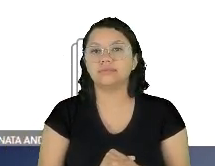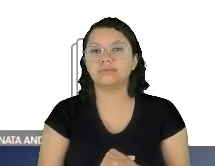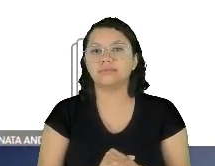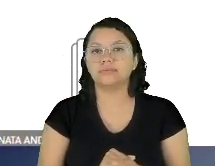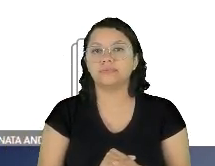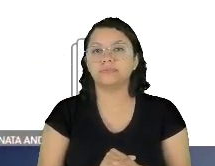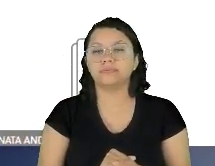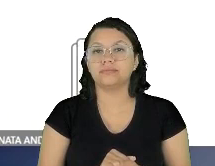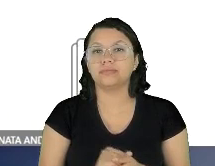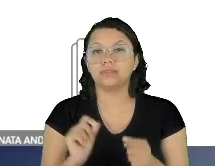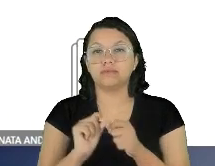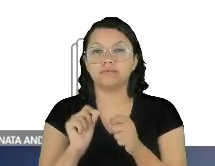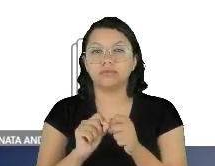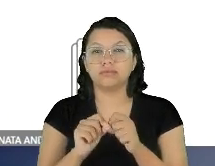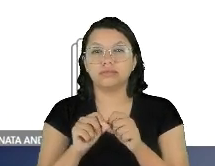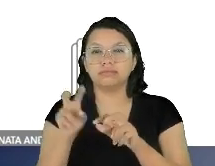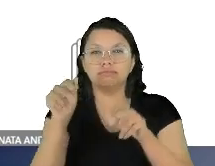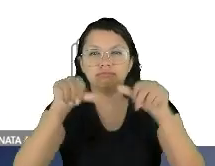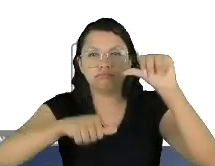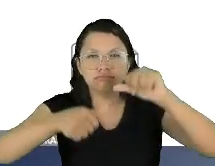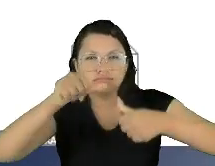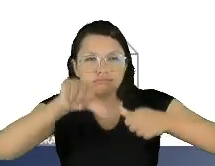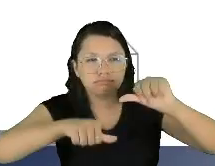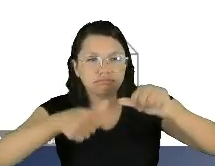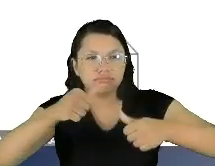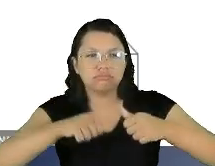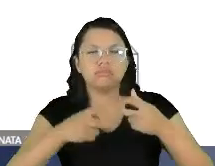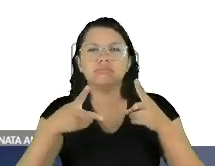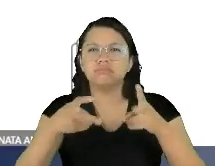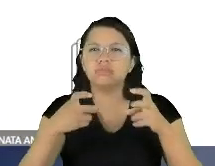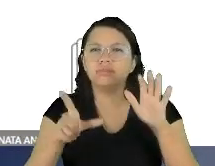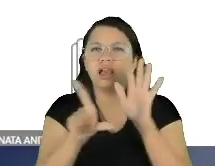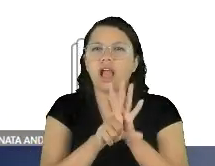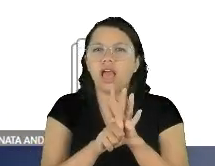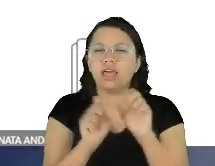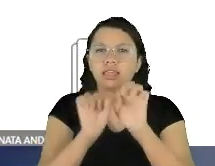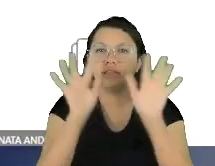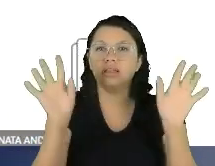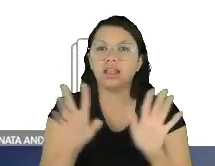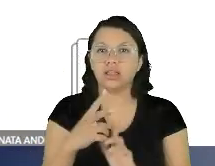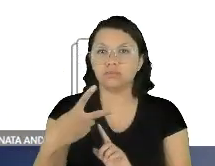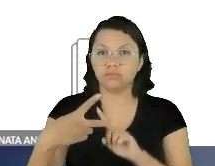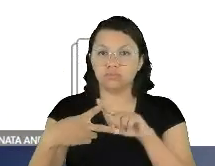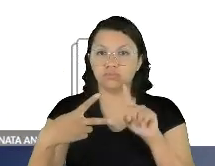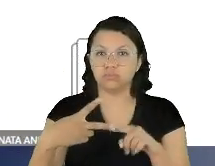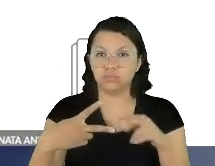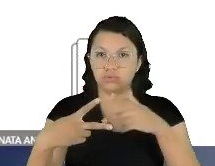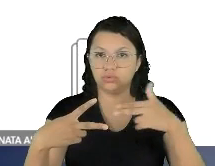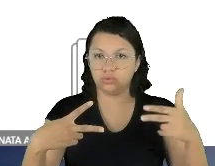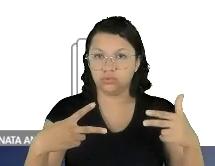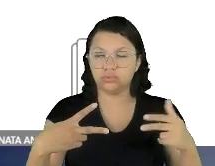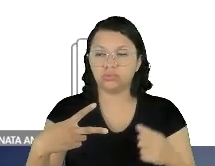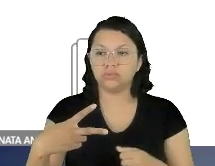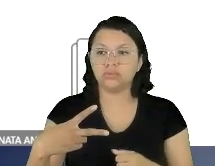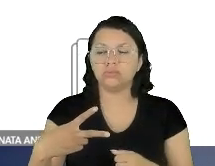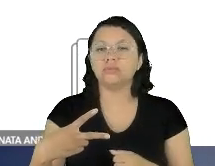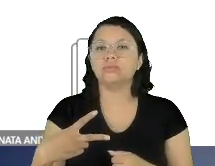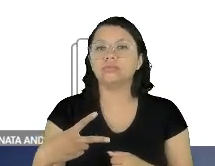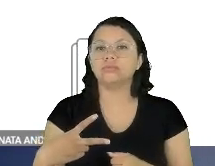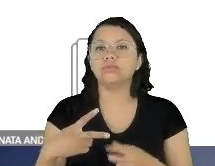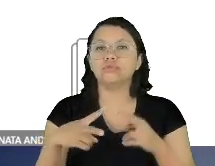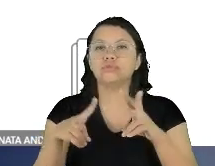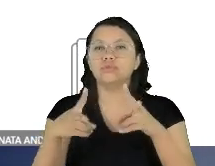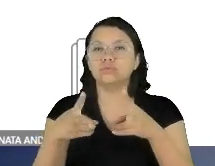E fazendo essa análise, eu percebi que as leis deixavam claro duas coisas. Em primeiro lugar, no